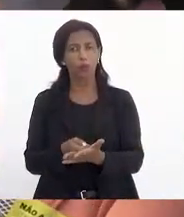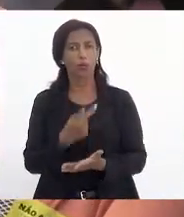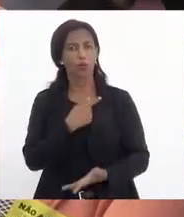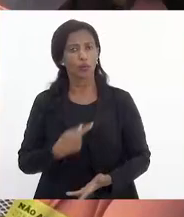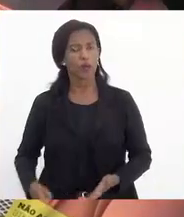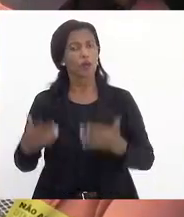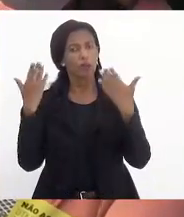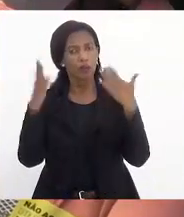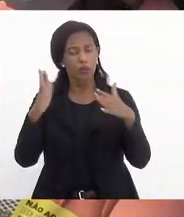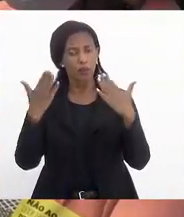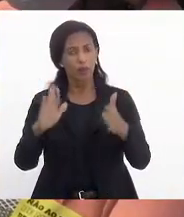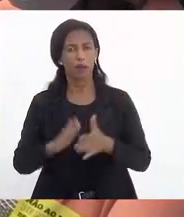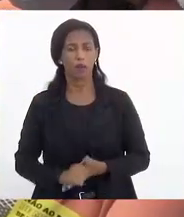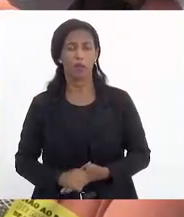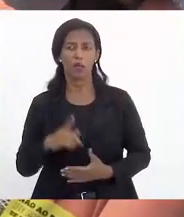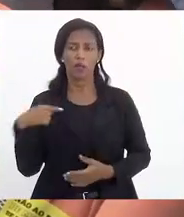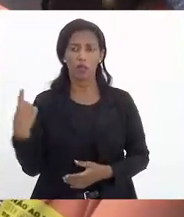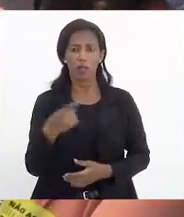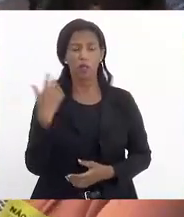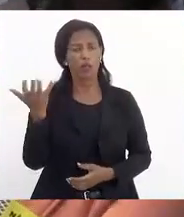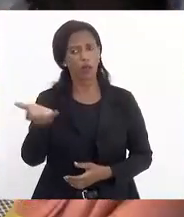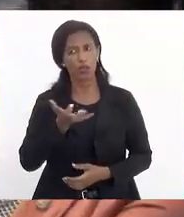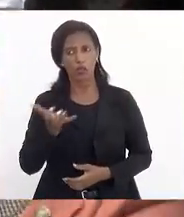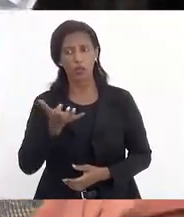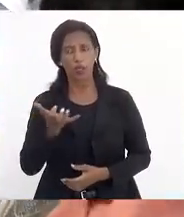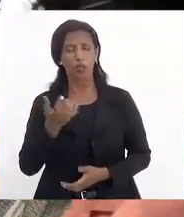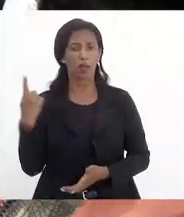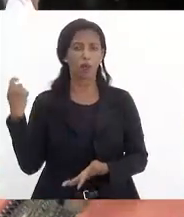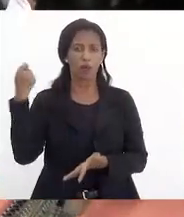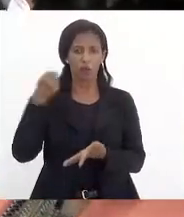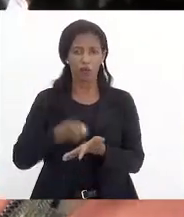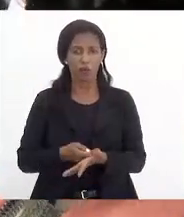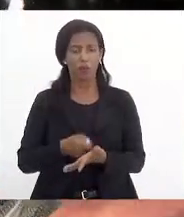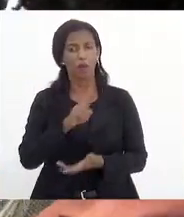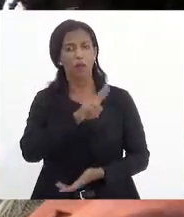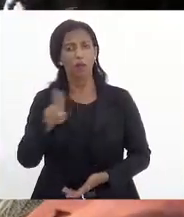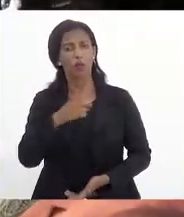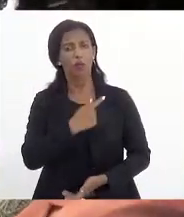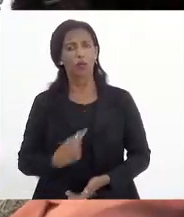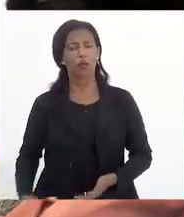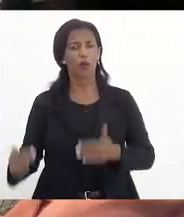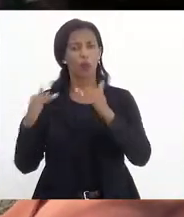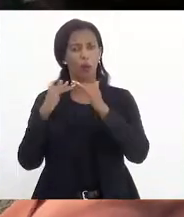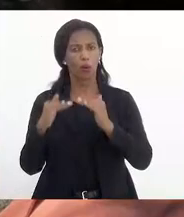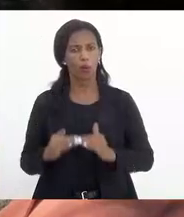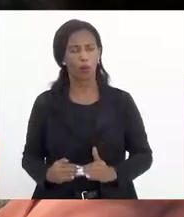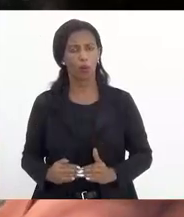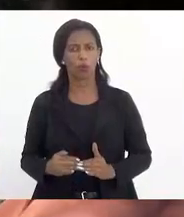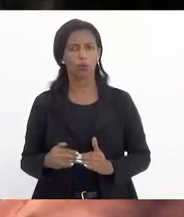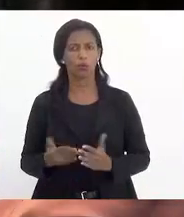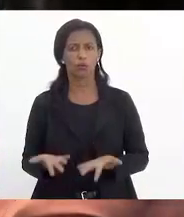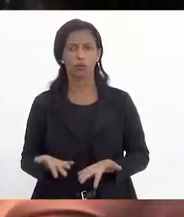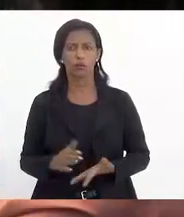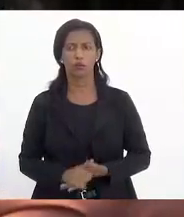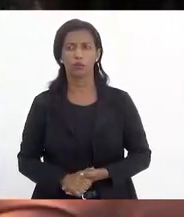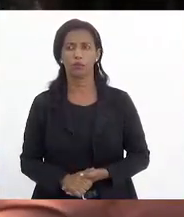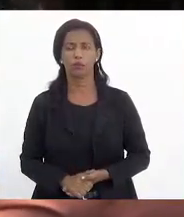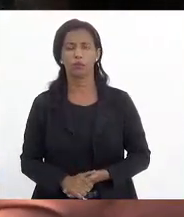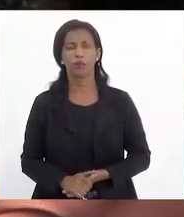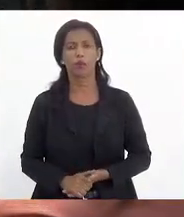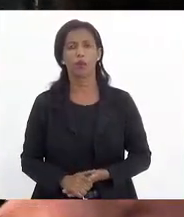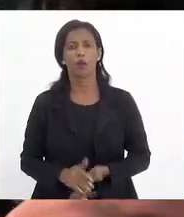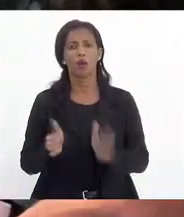Está de parabéns. E nós queremos aqui, eu quero consolidar, em nome do governo, o acordo que Vossa Excelência propôs. Parecer